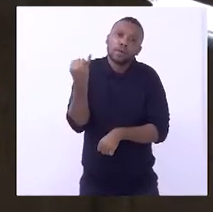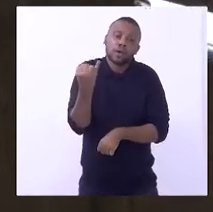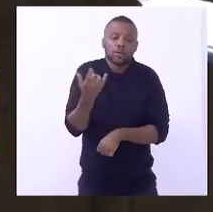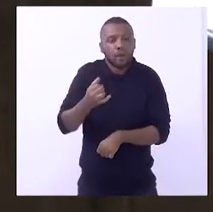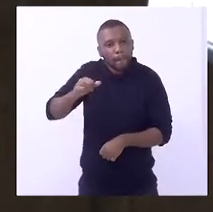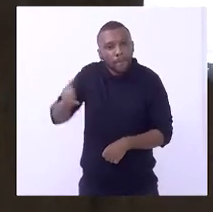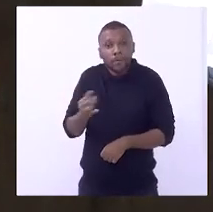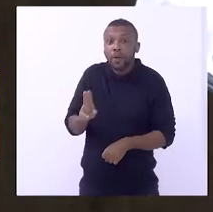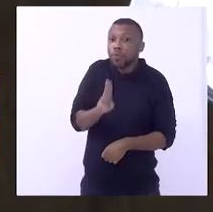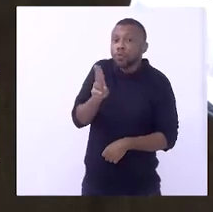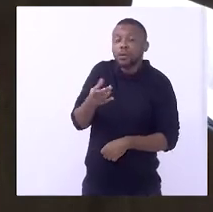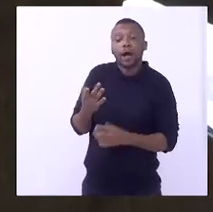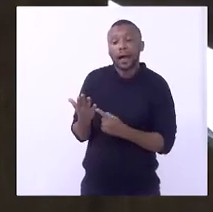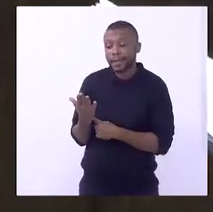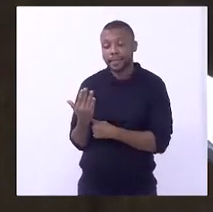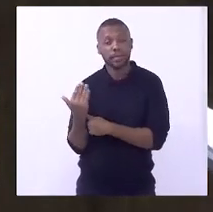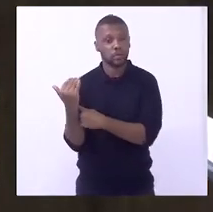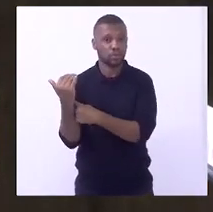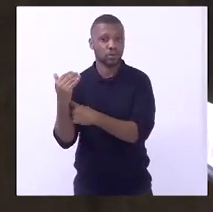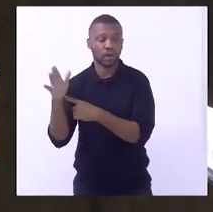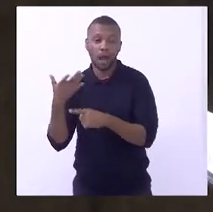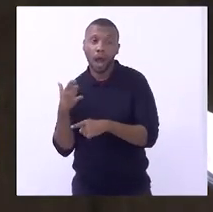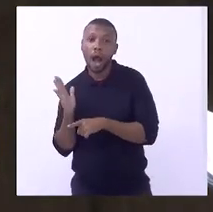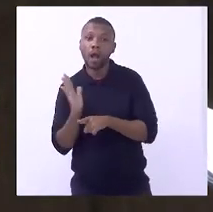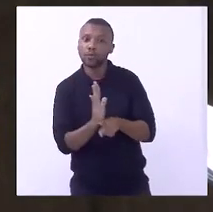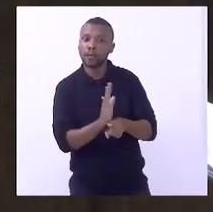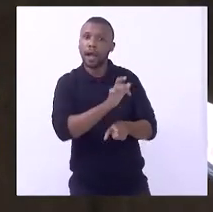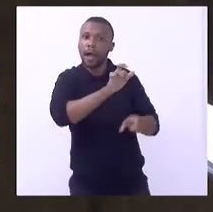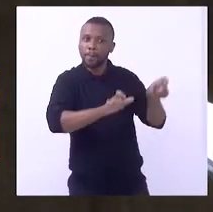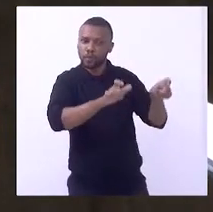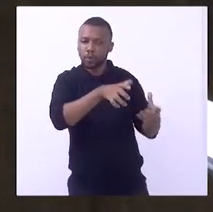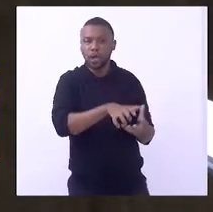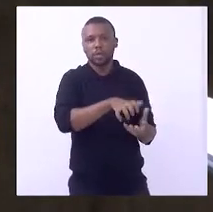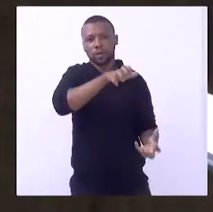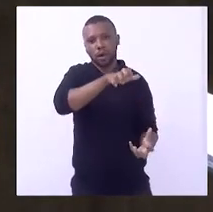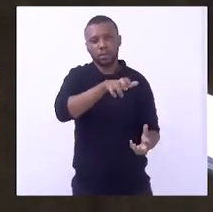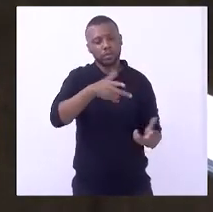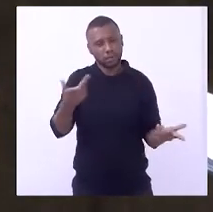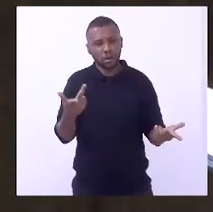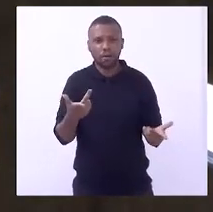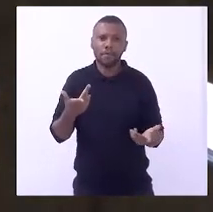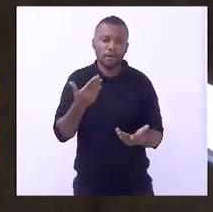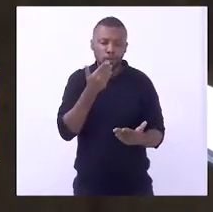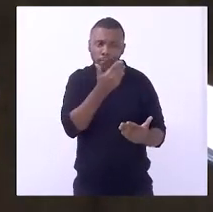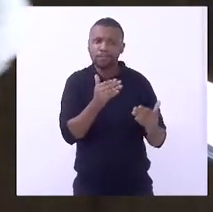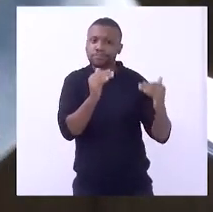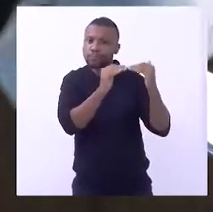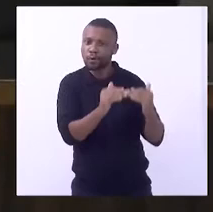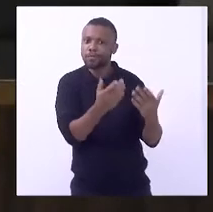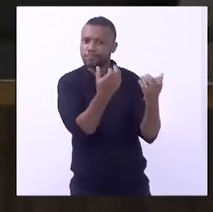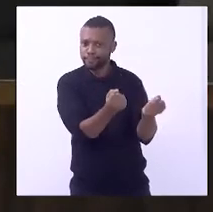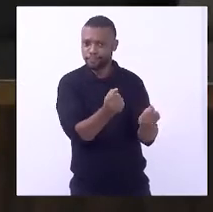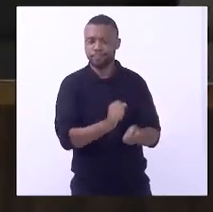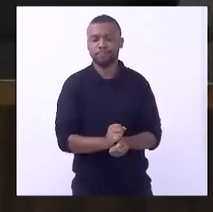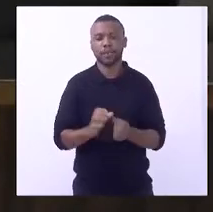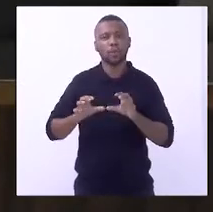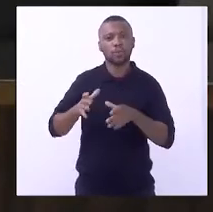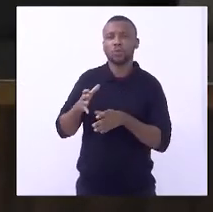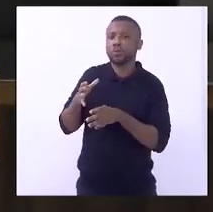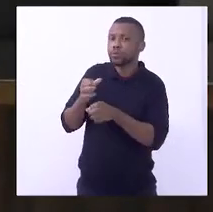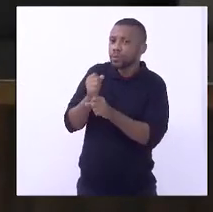tecnologia em favor da cidadania e do respeito à pessoa idosa. No mérito, favorável. Pela Comissão de Orçamento,